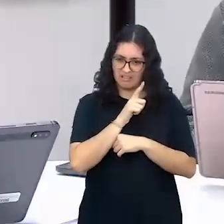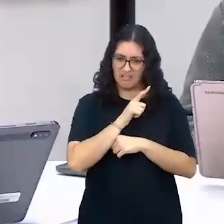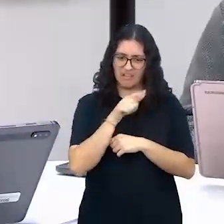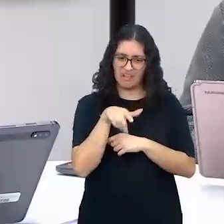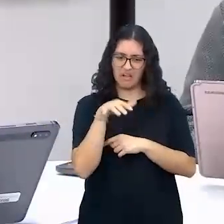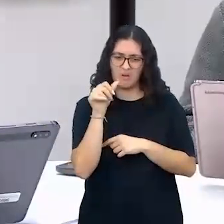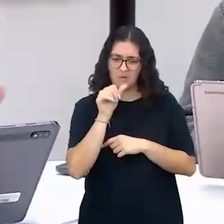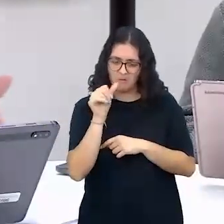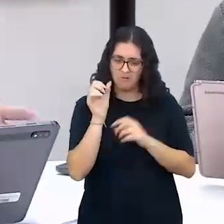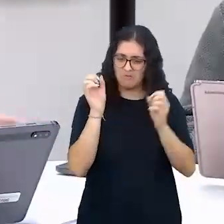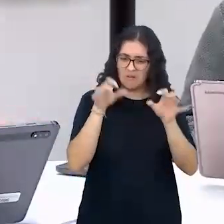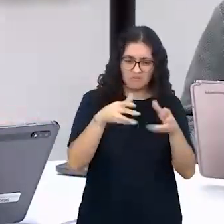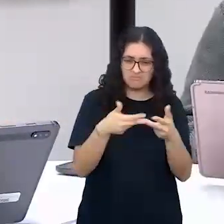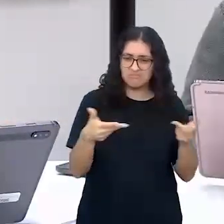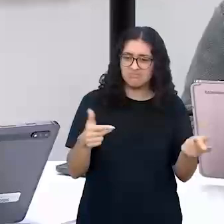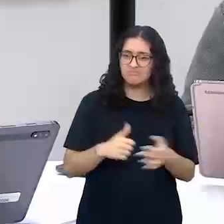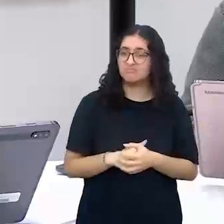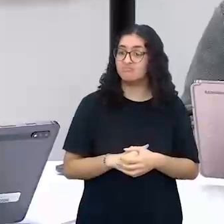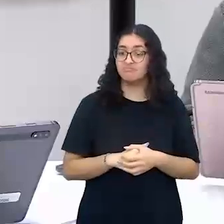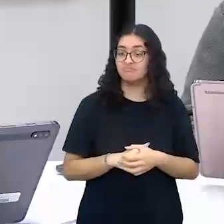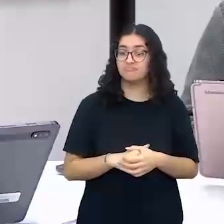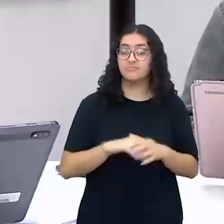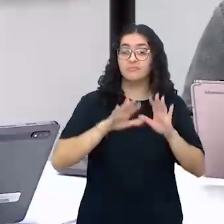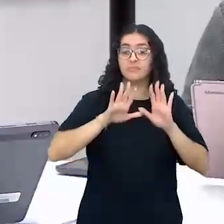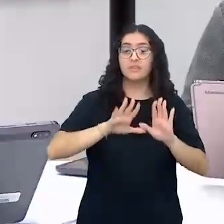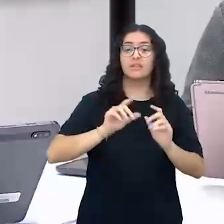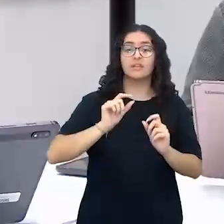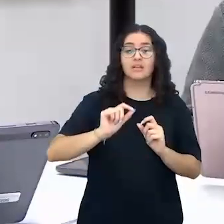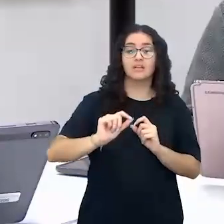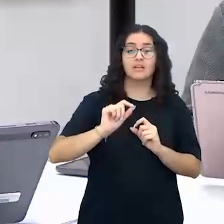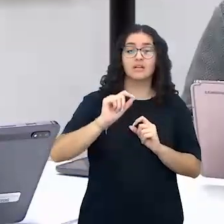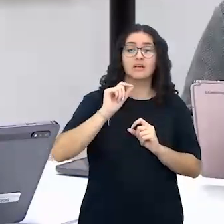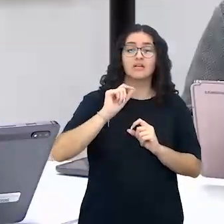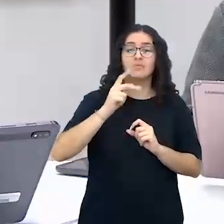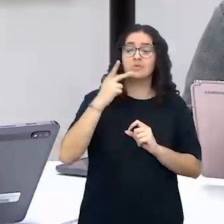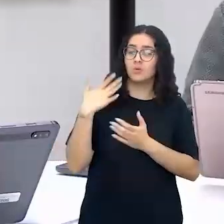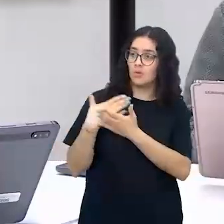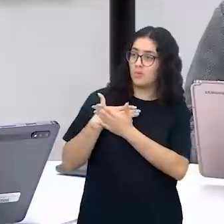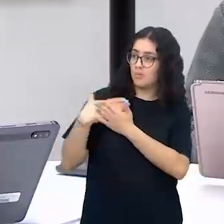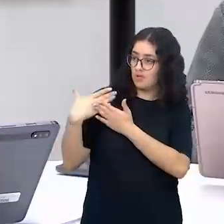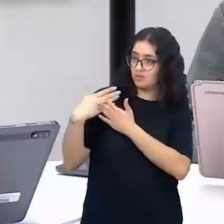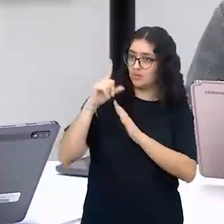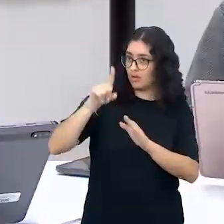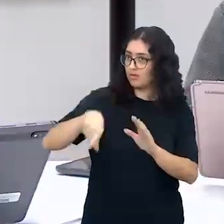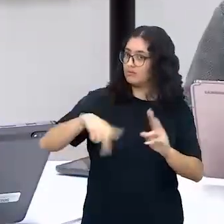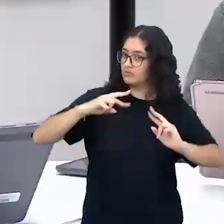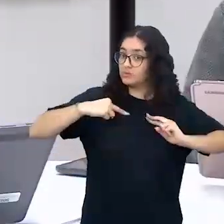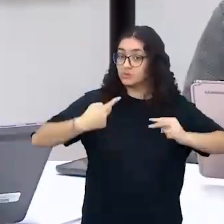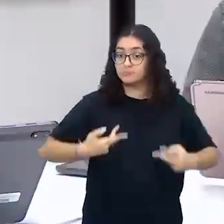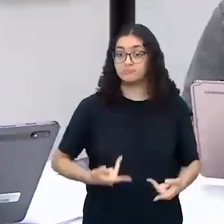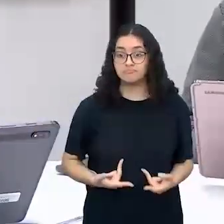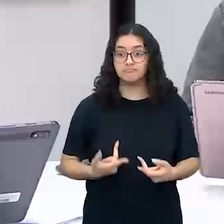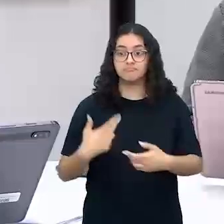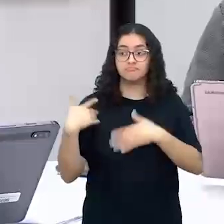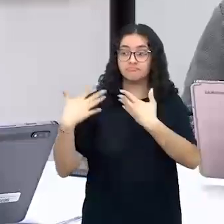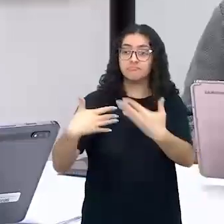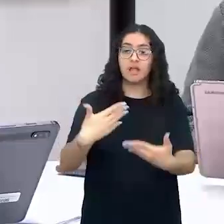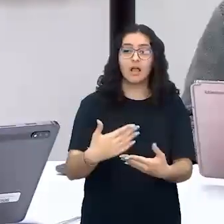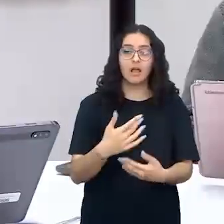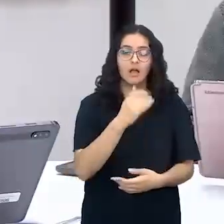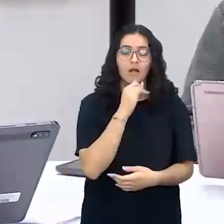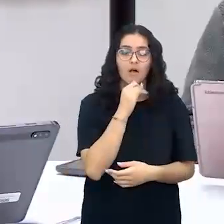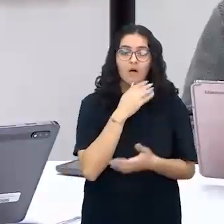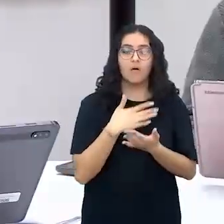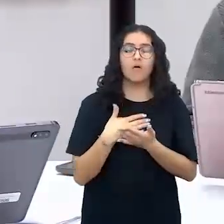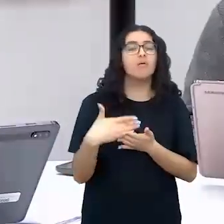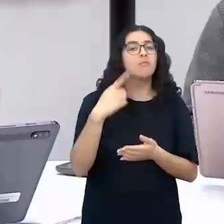floresta amazônica, né? Então, quem introduziu a questão do desperdício fomos nós, humanos, na medida em que a gente